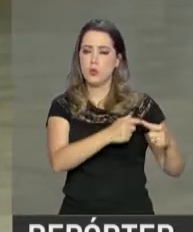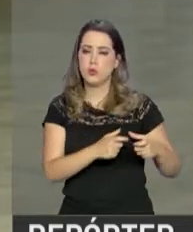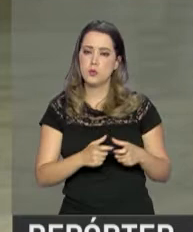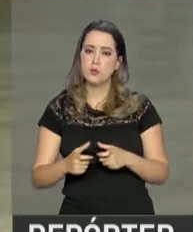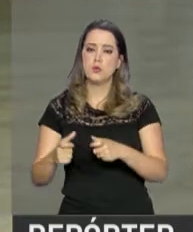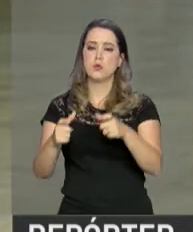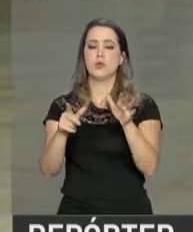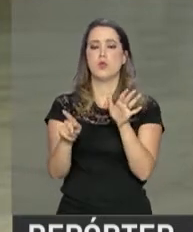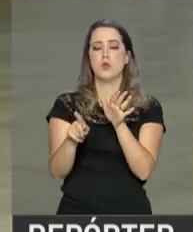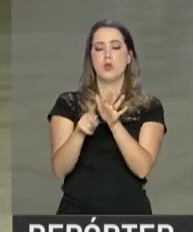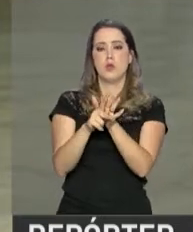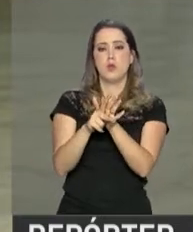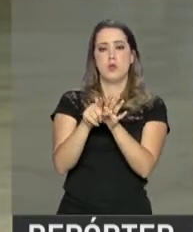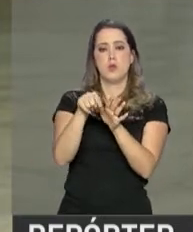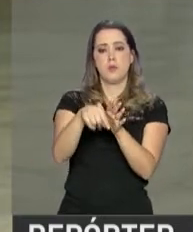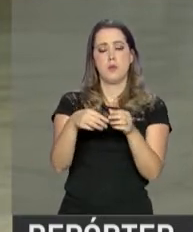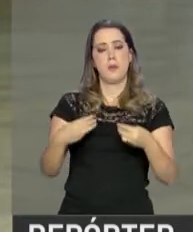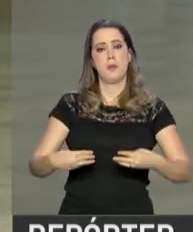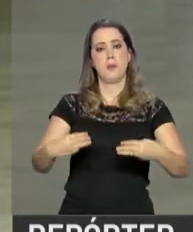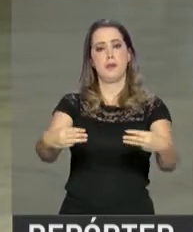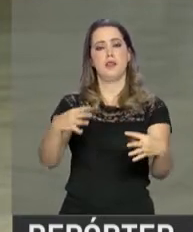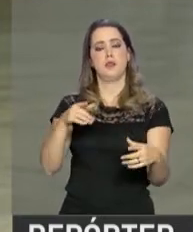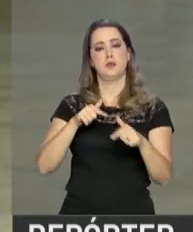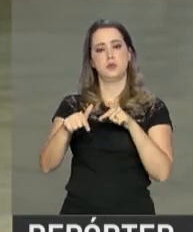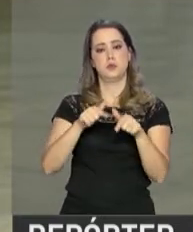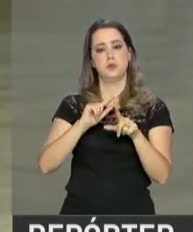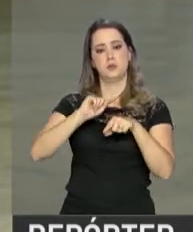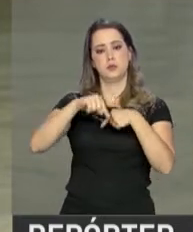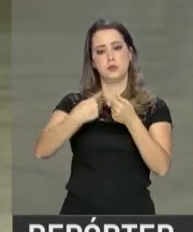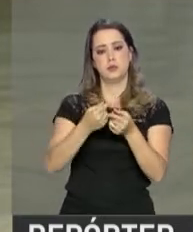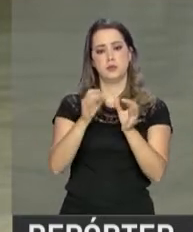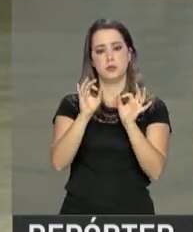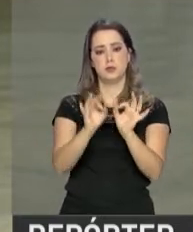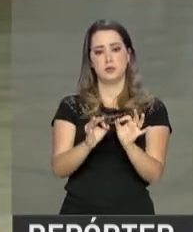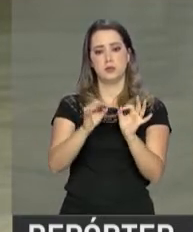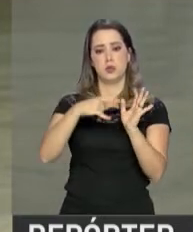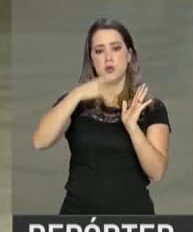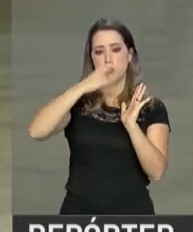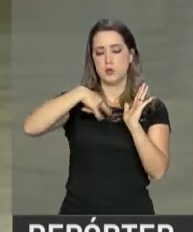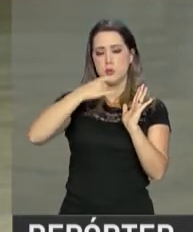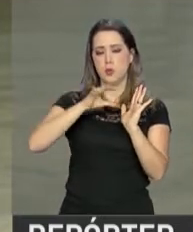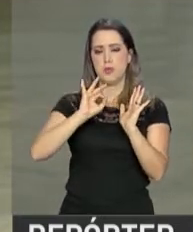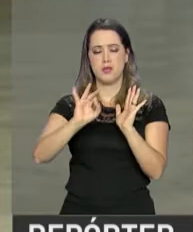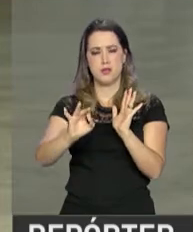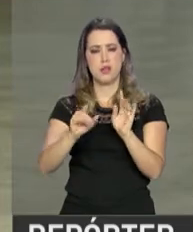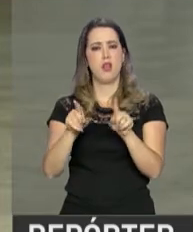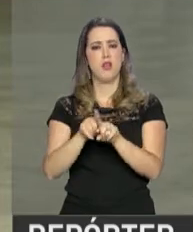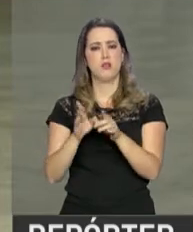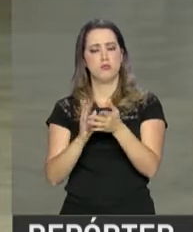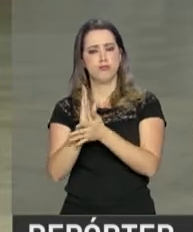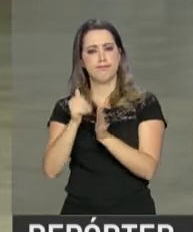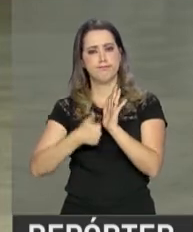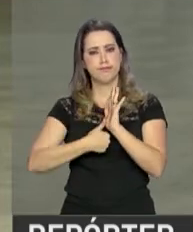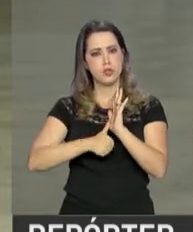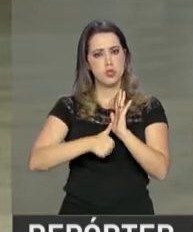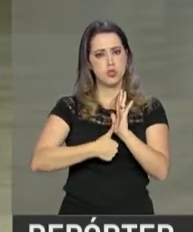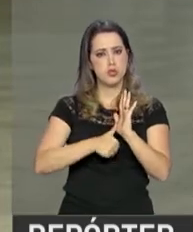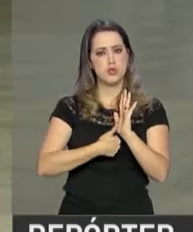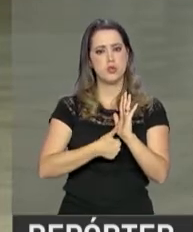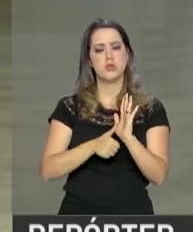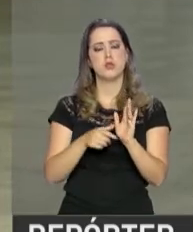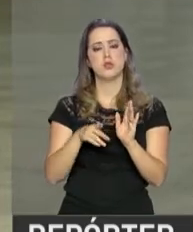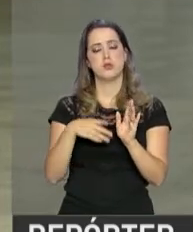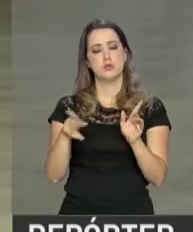e agências regionais do trabalho, após serem devidamente habilitadas pela Coordenação de Identificação e